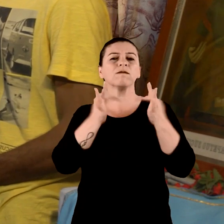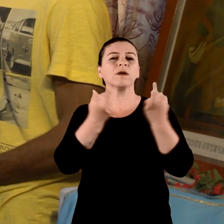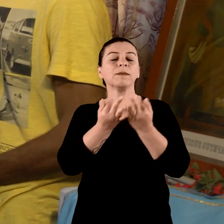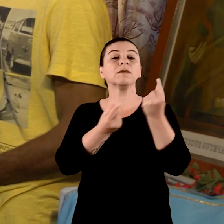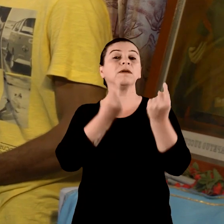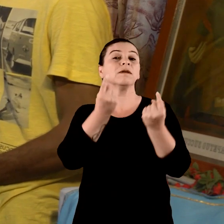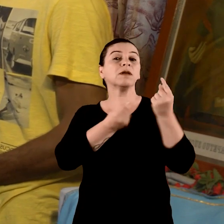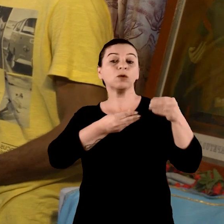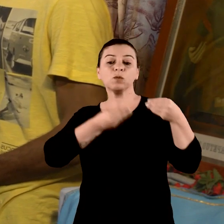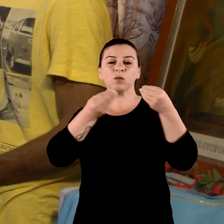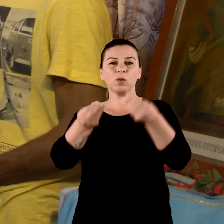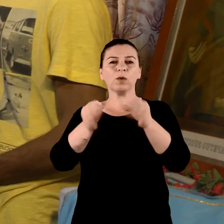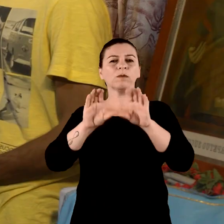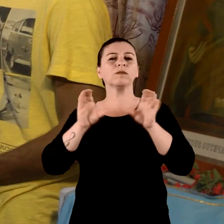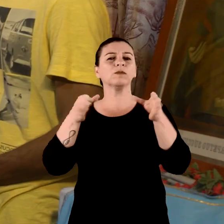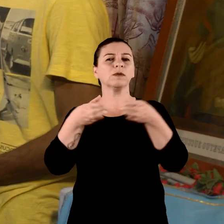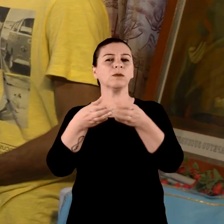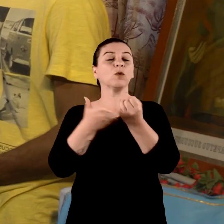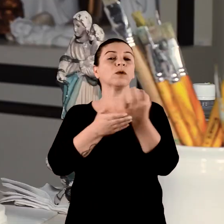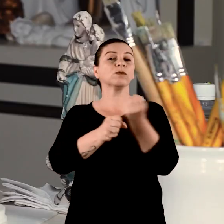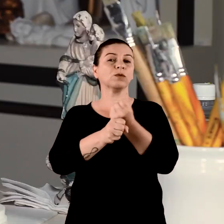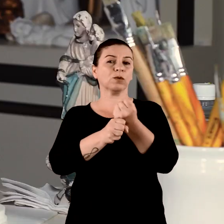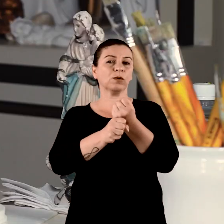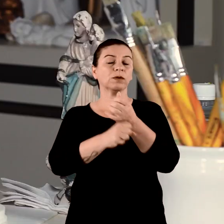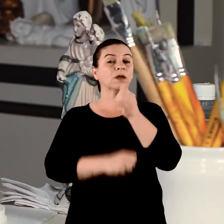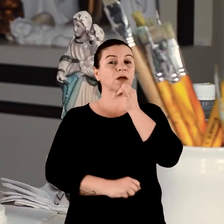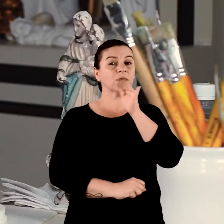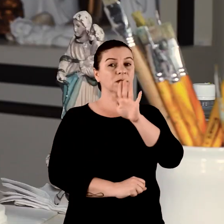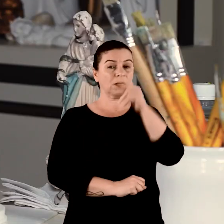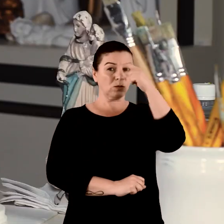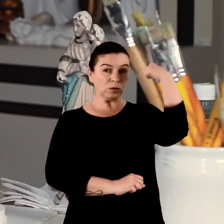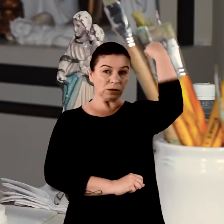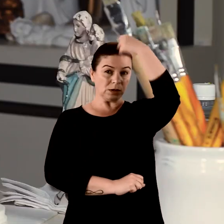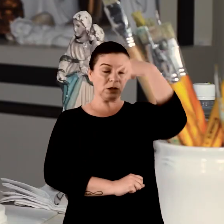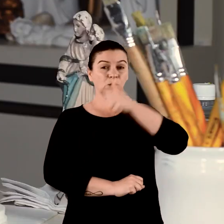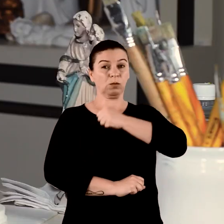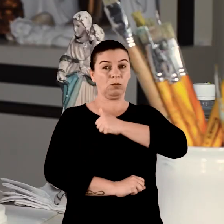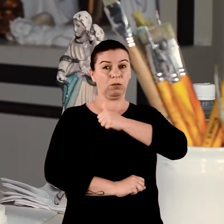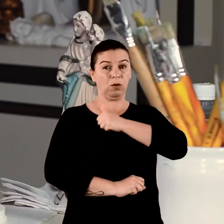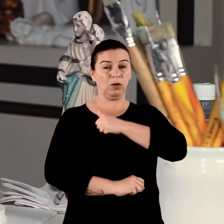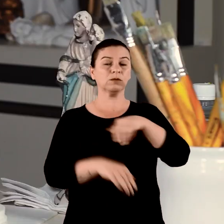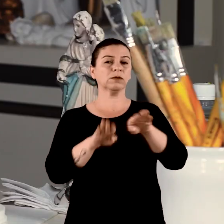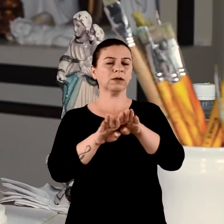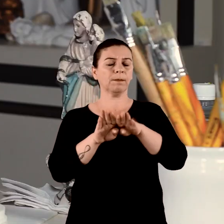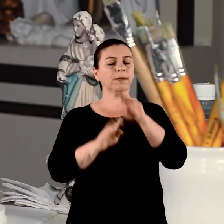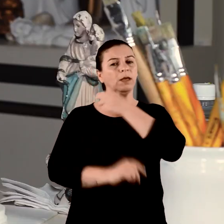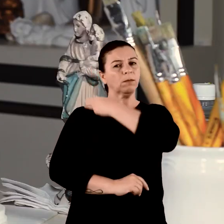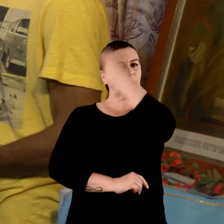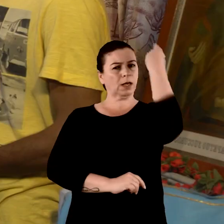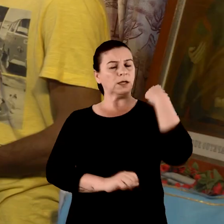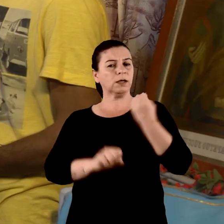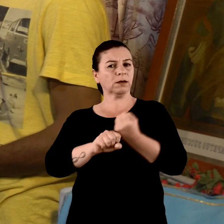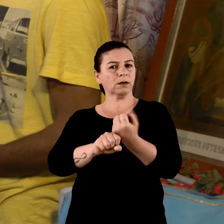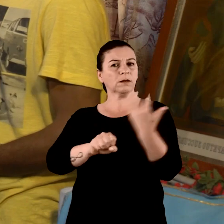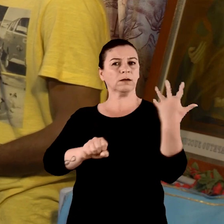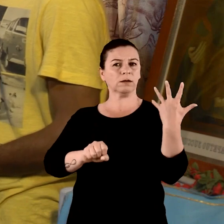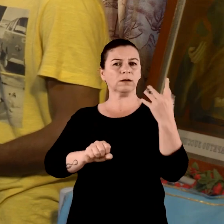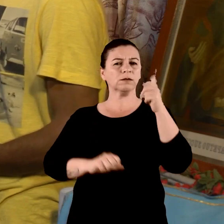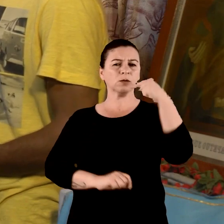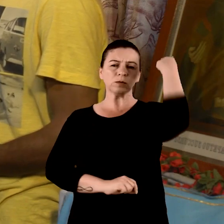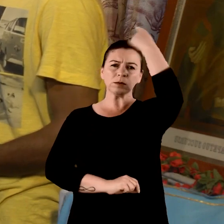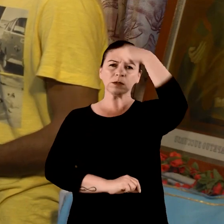de que família, há quanto tempo está naquela comunidade. Você vê Dom Bosco, você vê Santa Catarina, que são